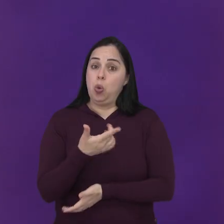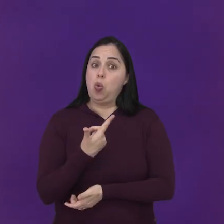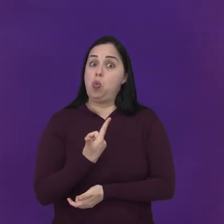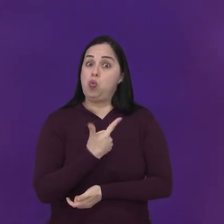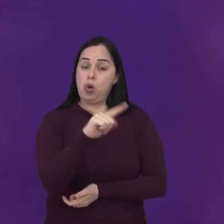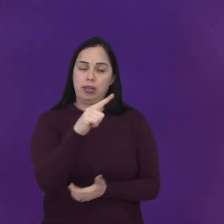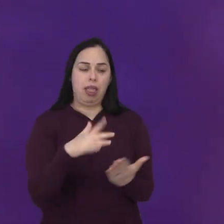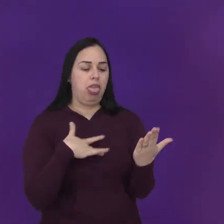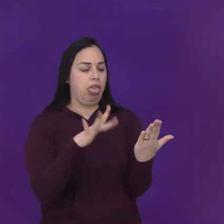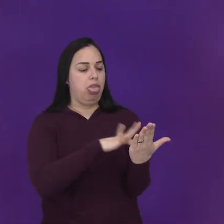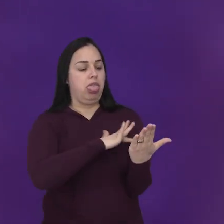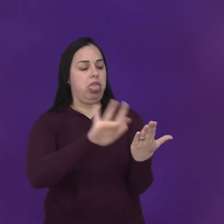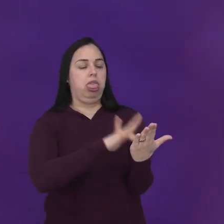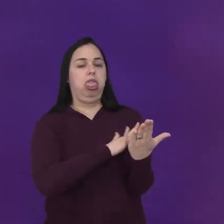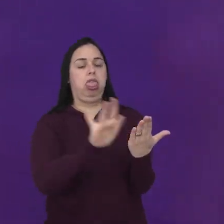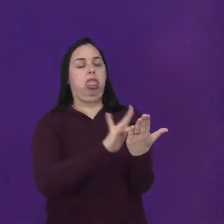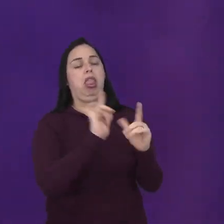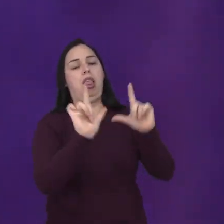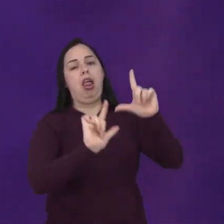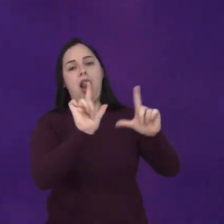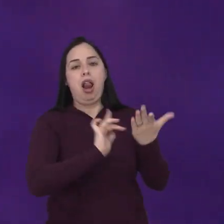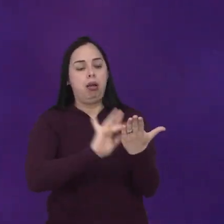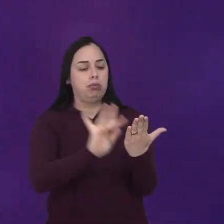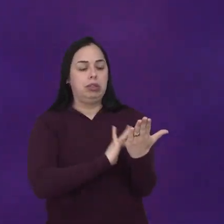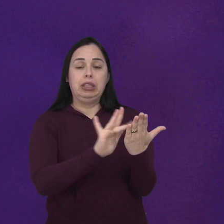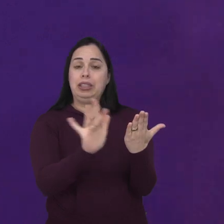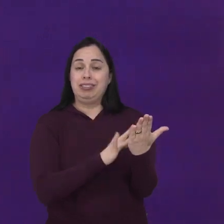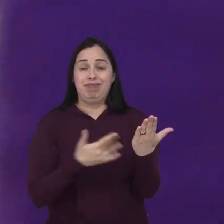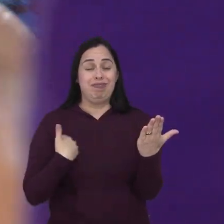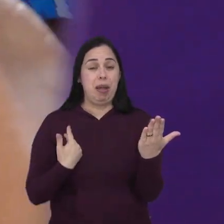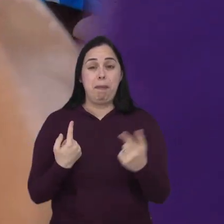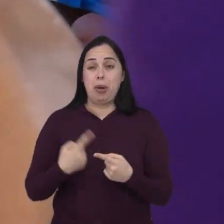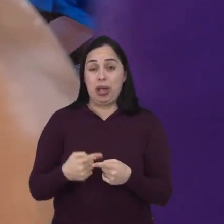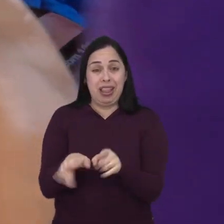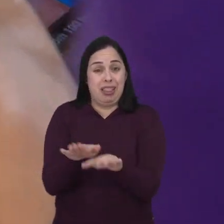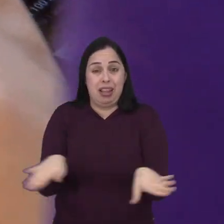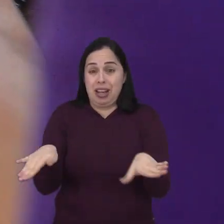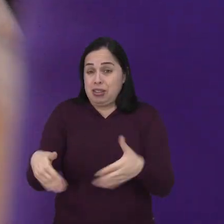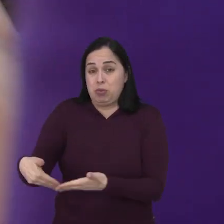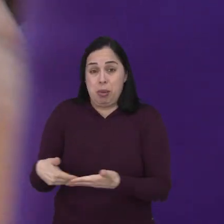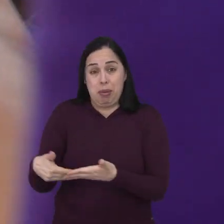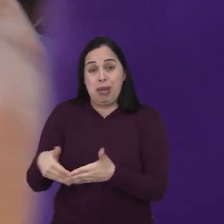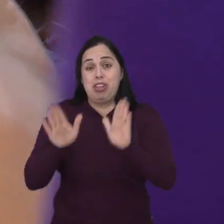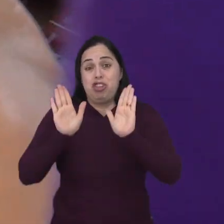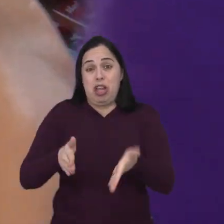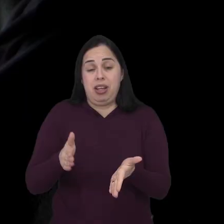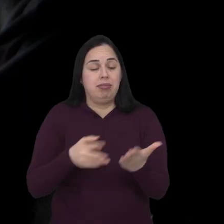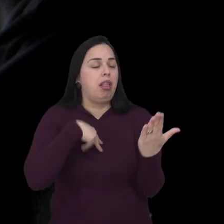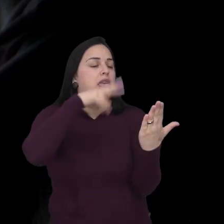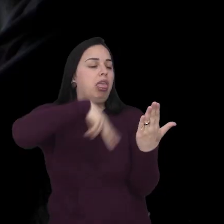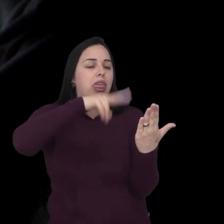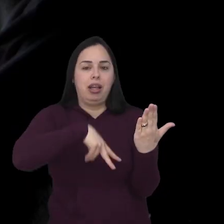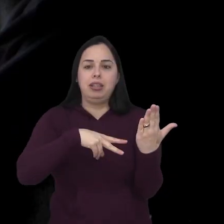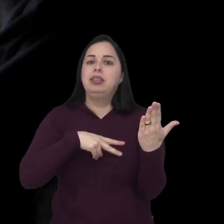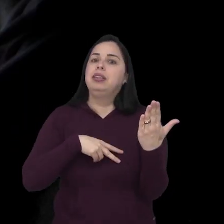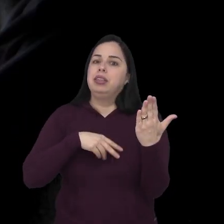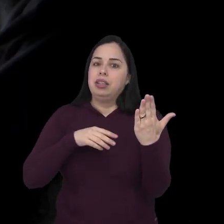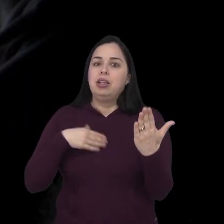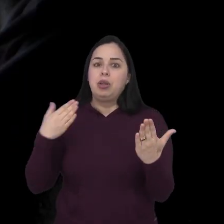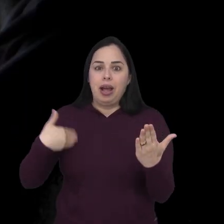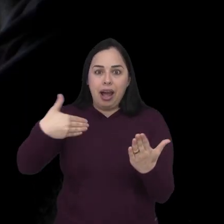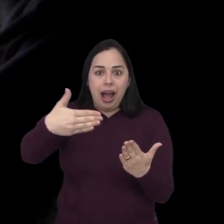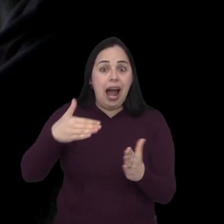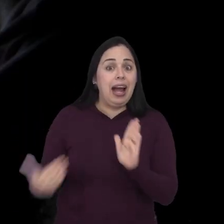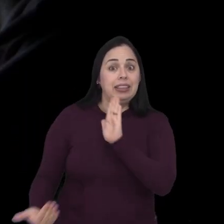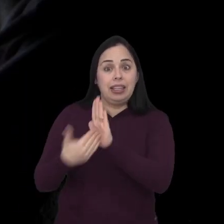sinais. Outro agravante é a exposição excessiva às telas, que tem começado cada vez mais cedo. A OMS